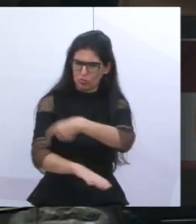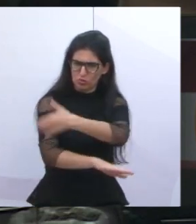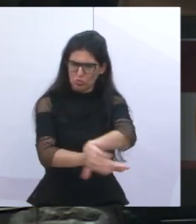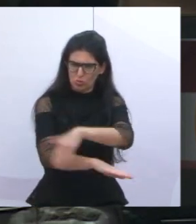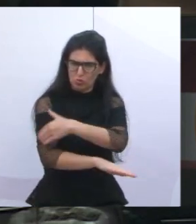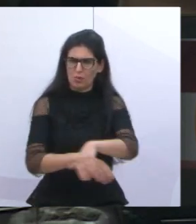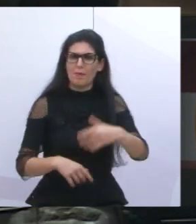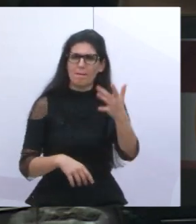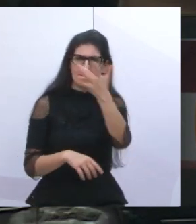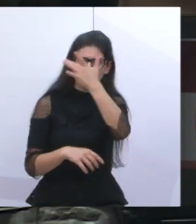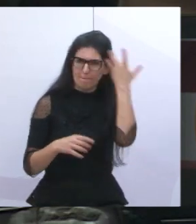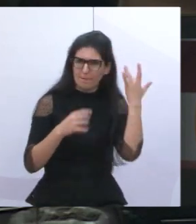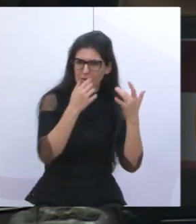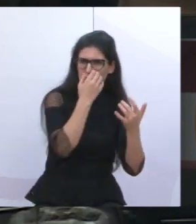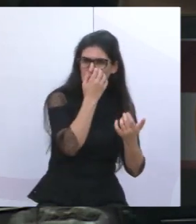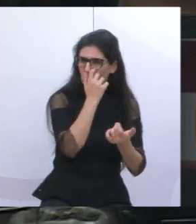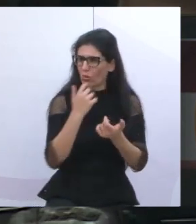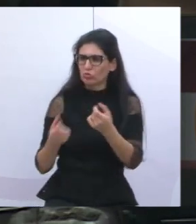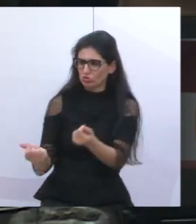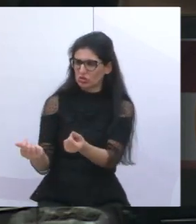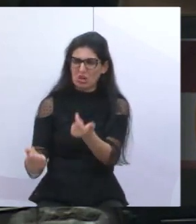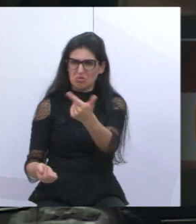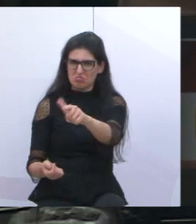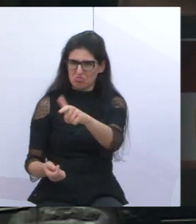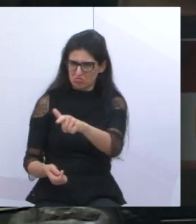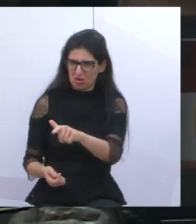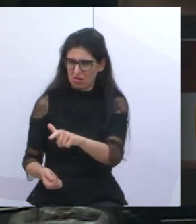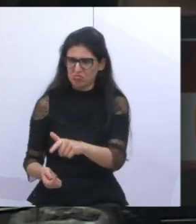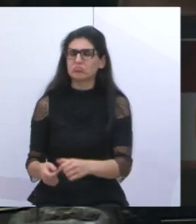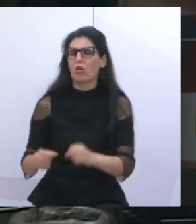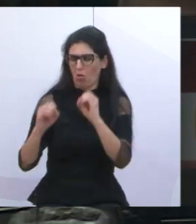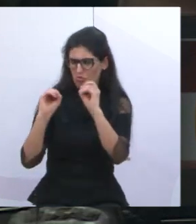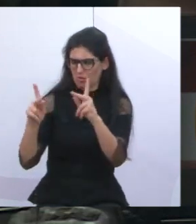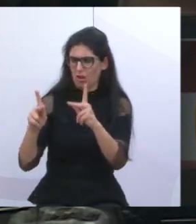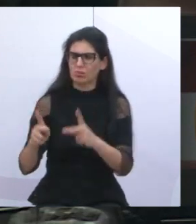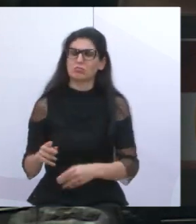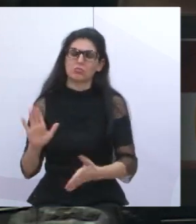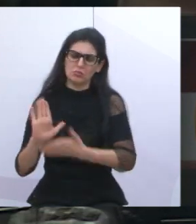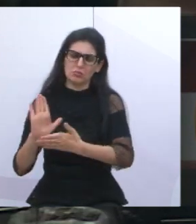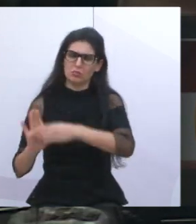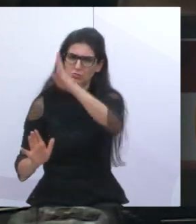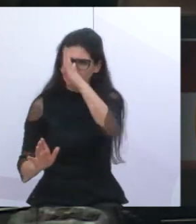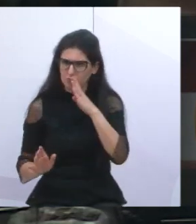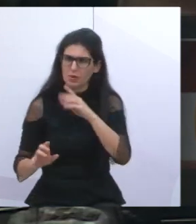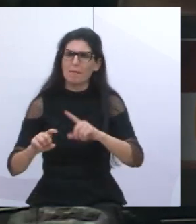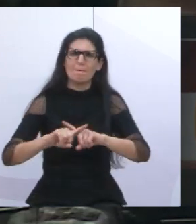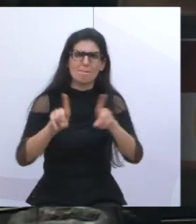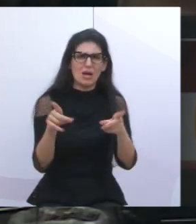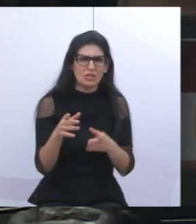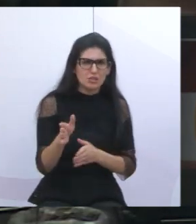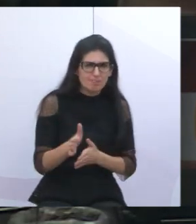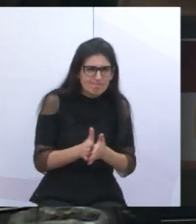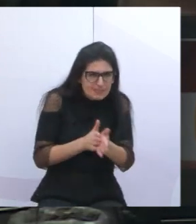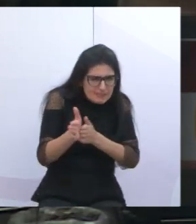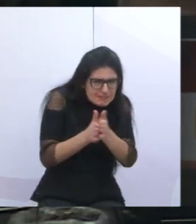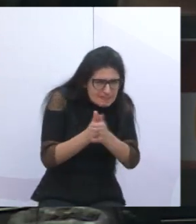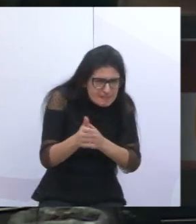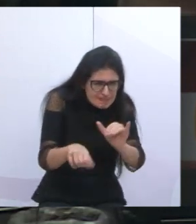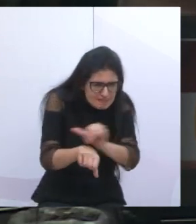teriam condições, apresentei uma emenda aqui para isentar. Eu só não concordo com os aproveitadores, e por essa